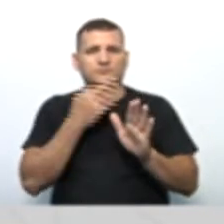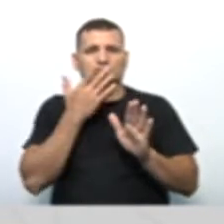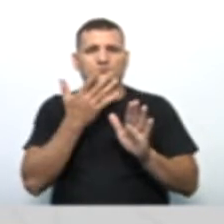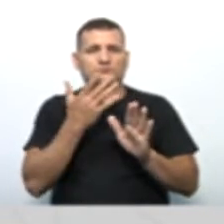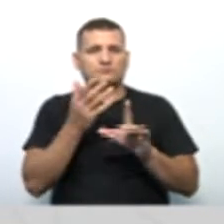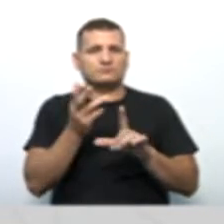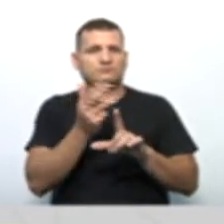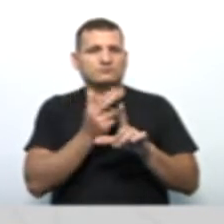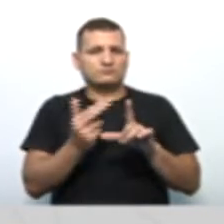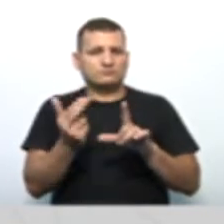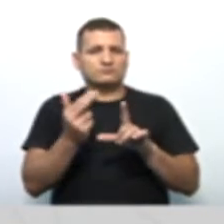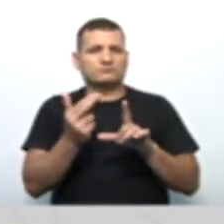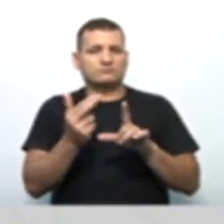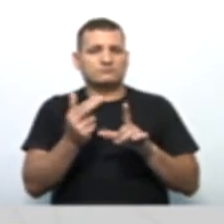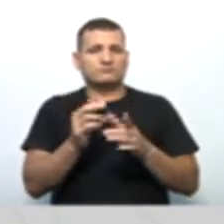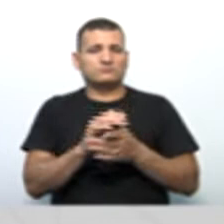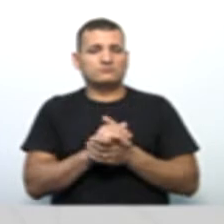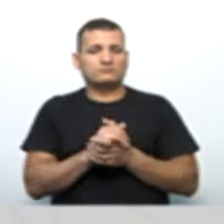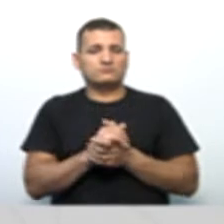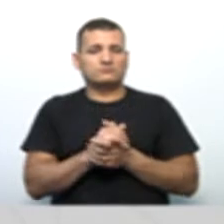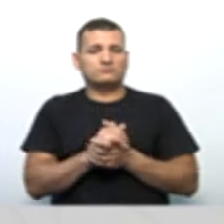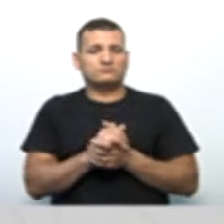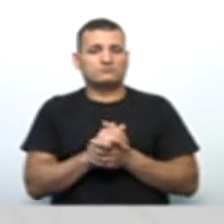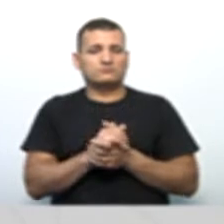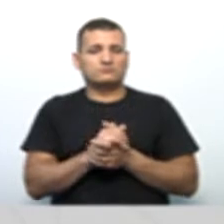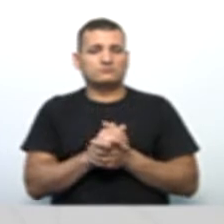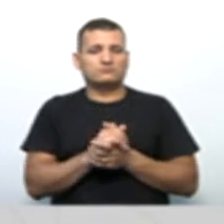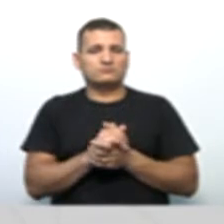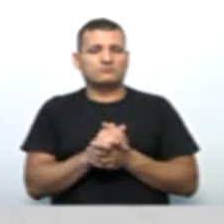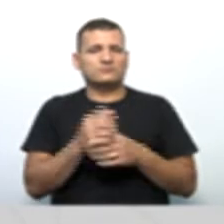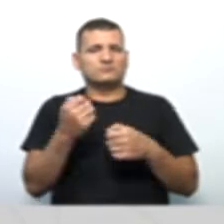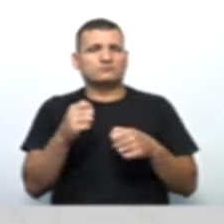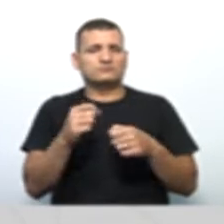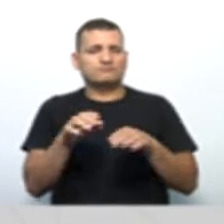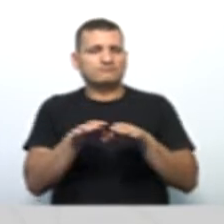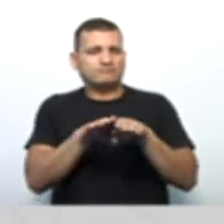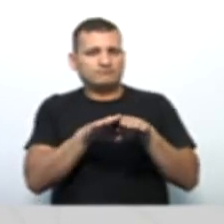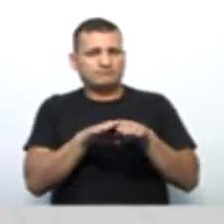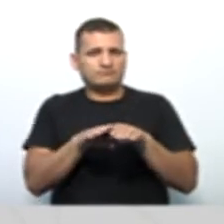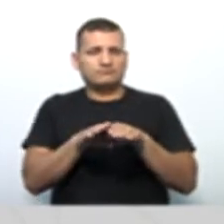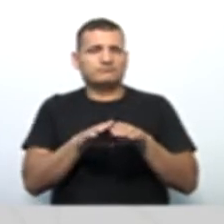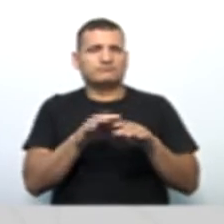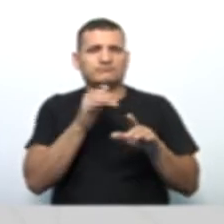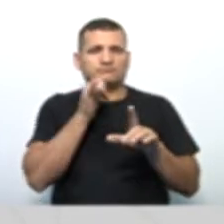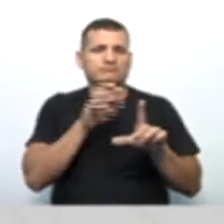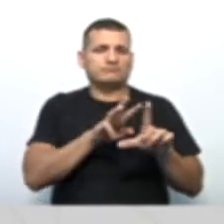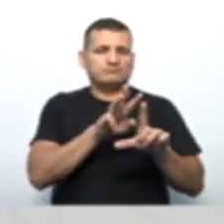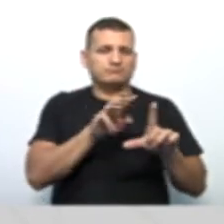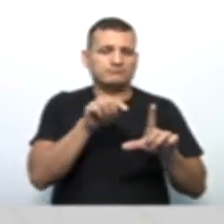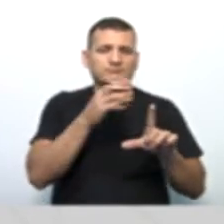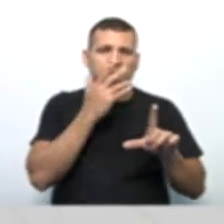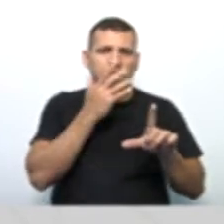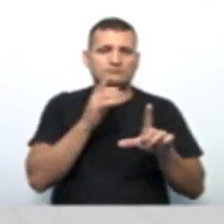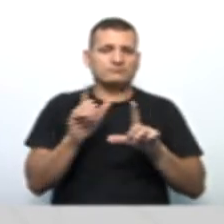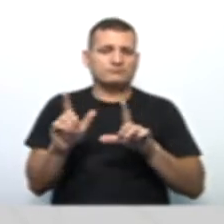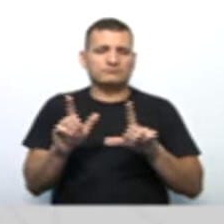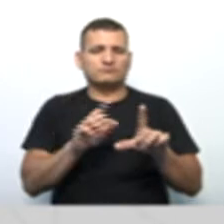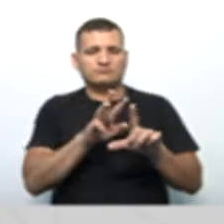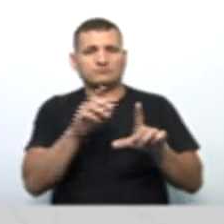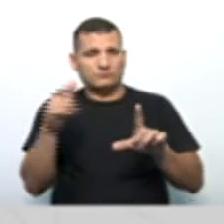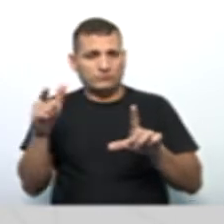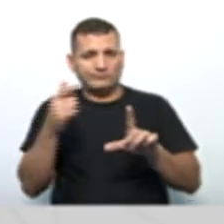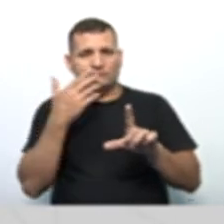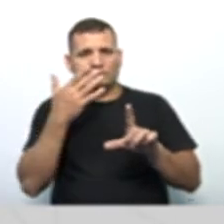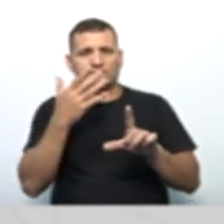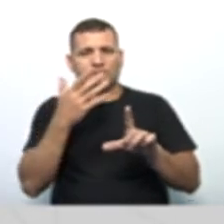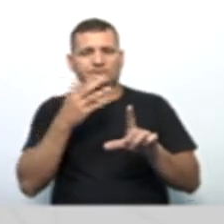elemento de som ele tem que conseguir você tem que manter o padrão é uma página um acordo na outra já a outra faz aquele carnaval de cores do